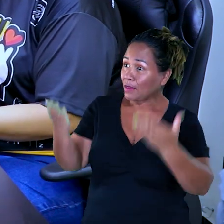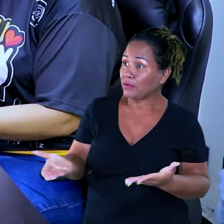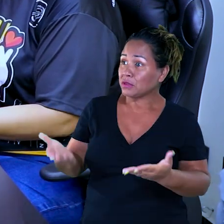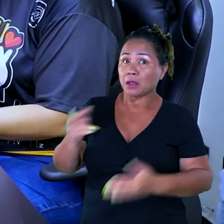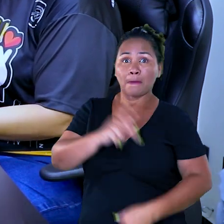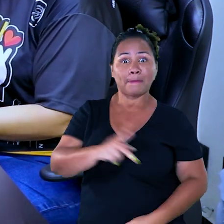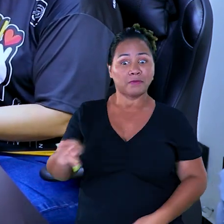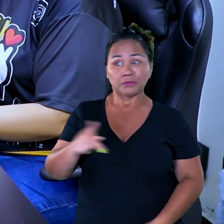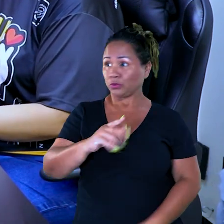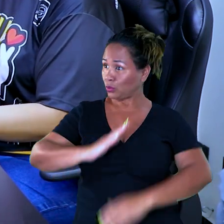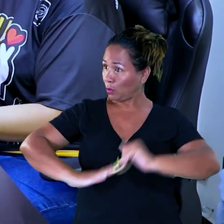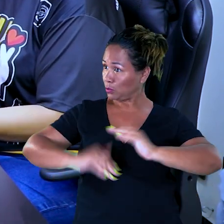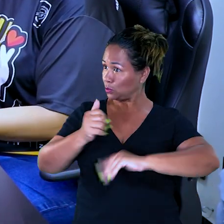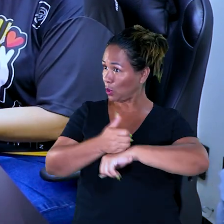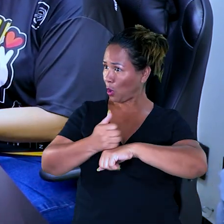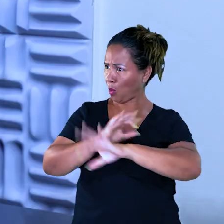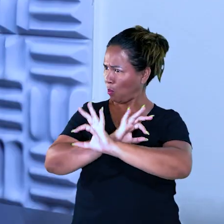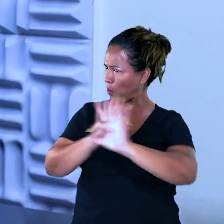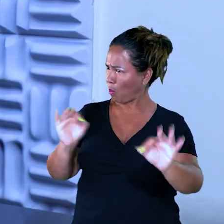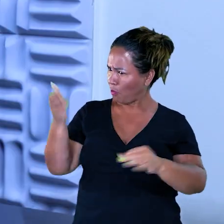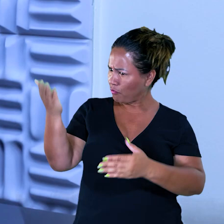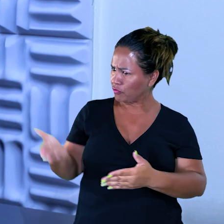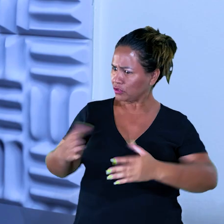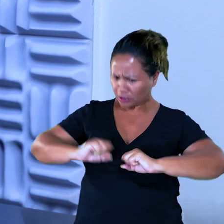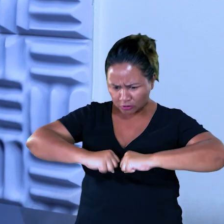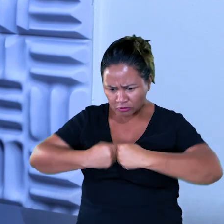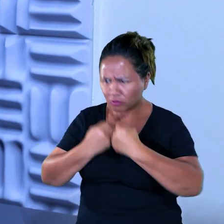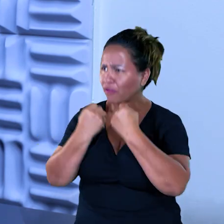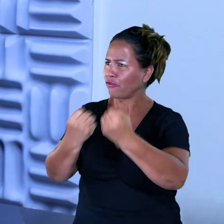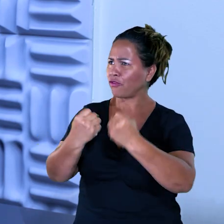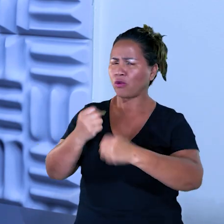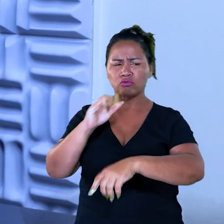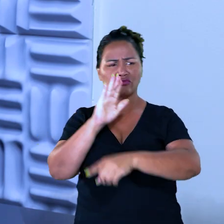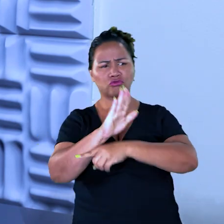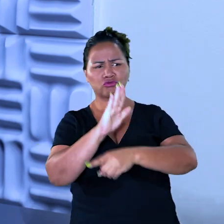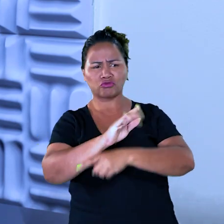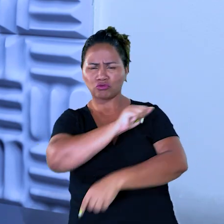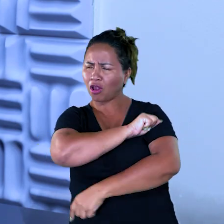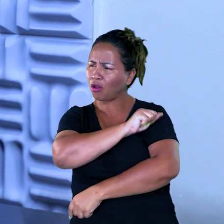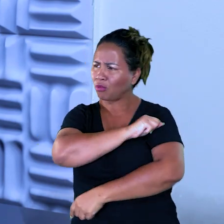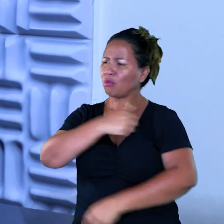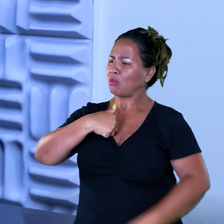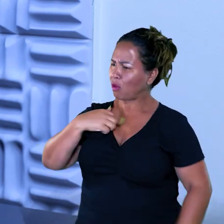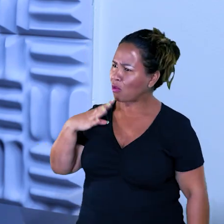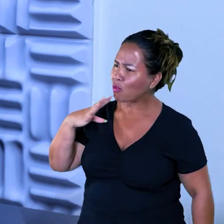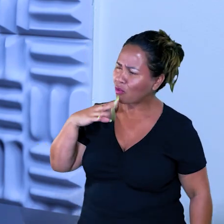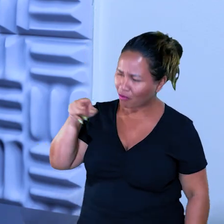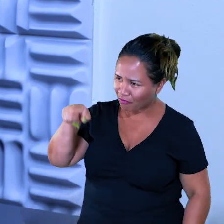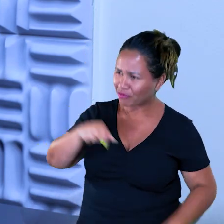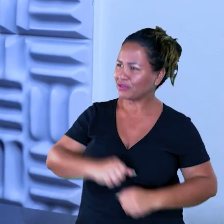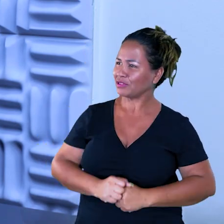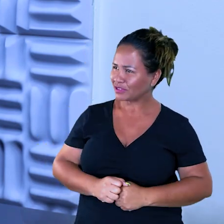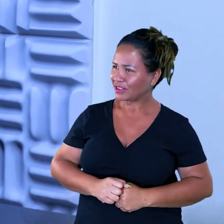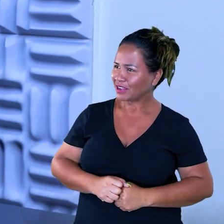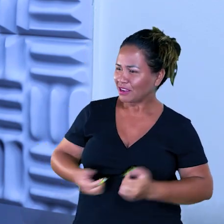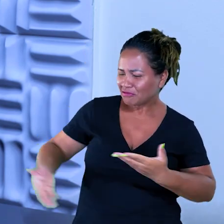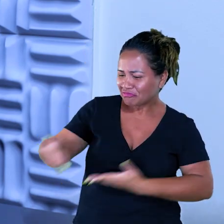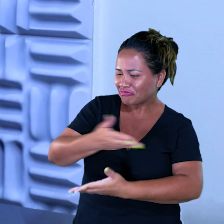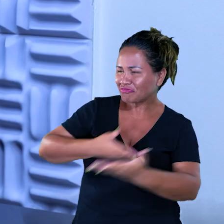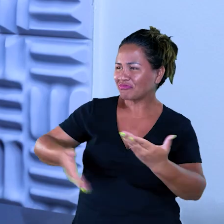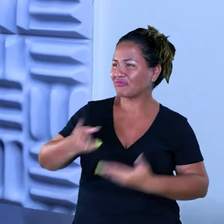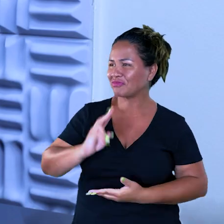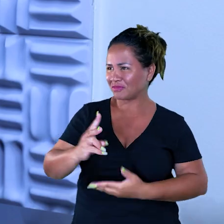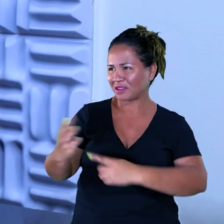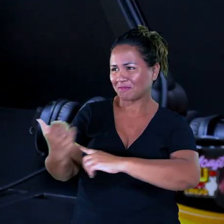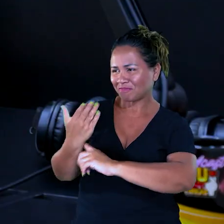professora excelente. Uhum. Você faz o possível pelo seu alunado. Eu te conheço. A gente já trabalhou junto, a gente troca figurinhas, Sim. a gente se ajuda.